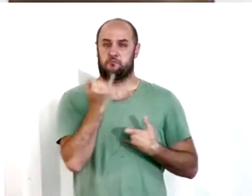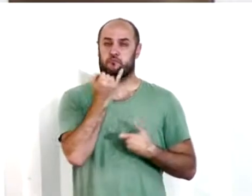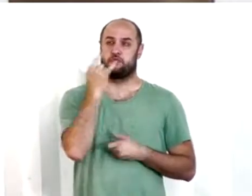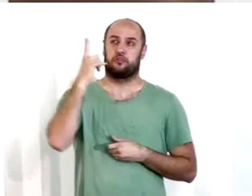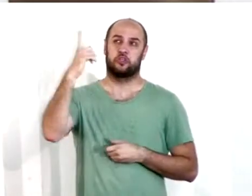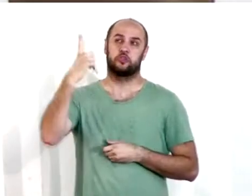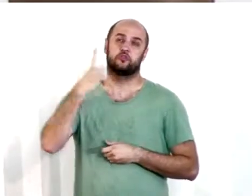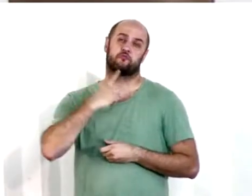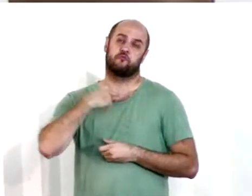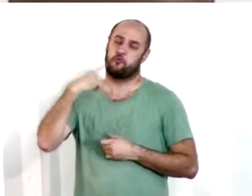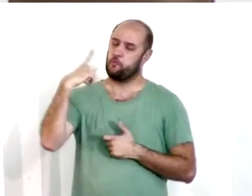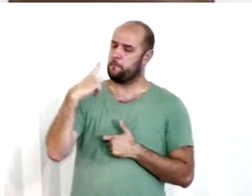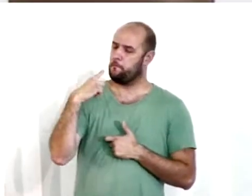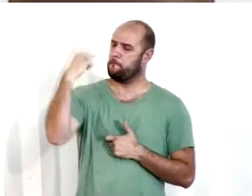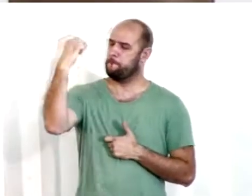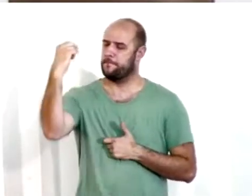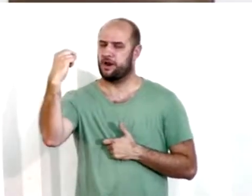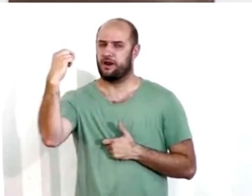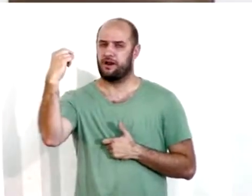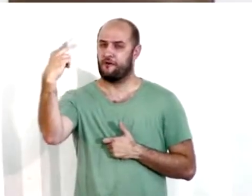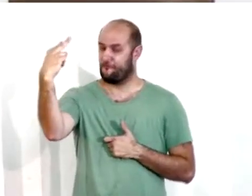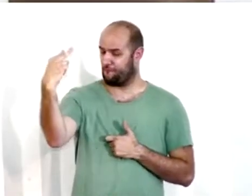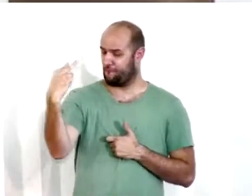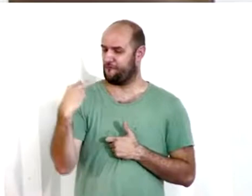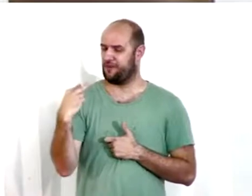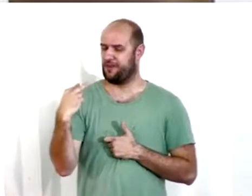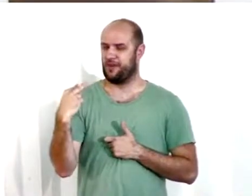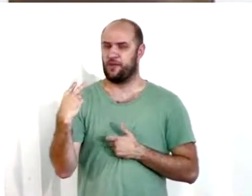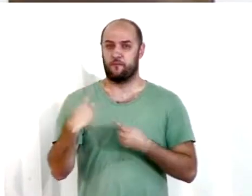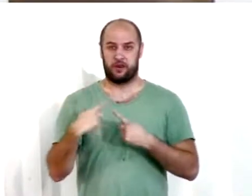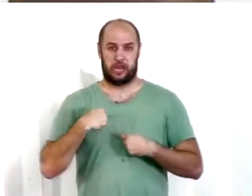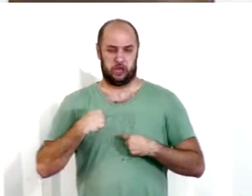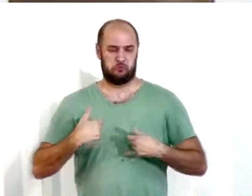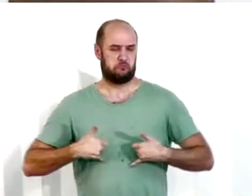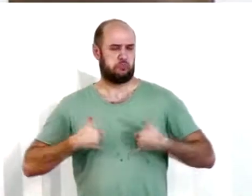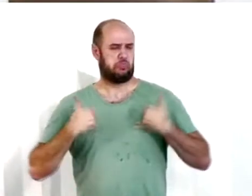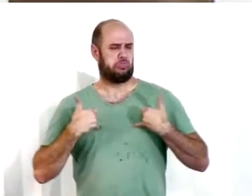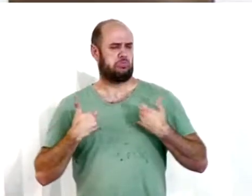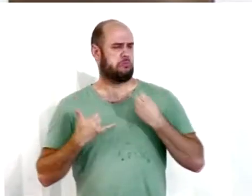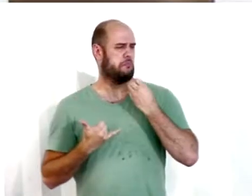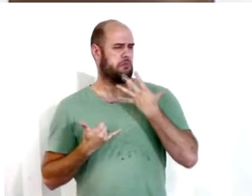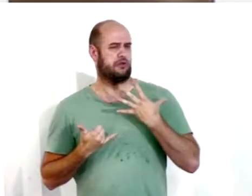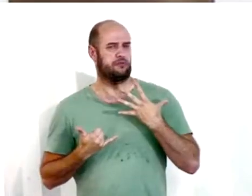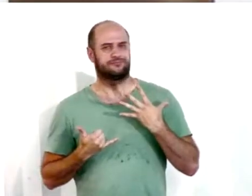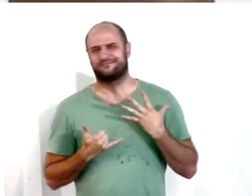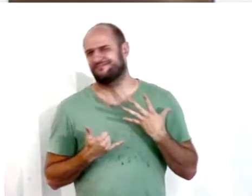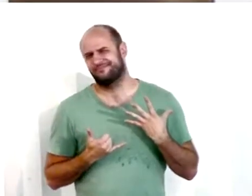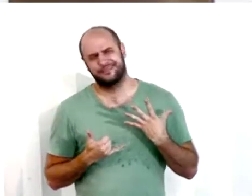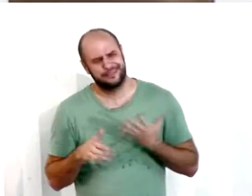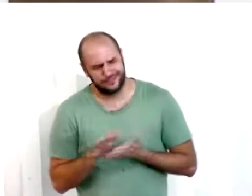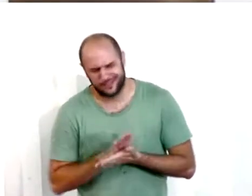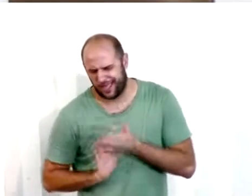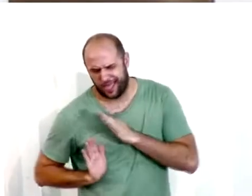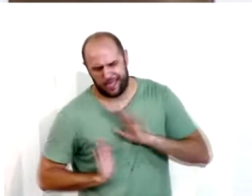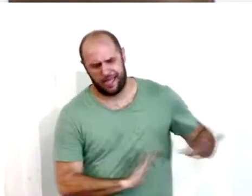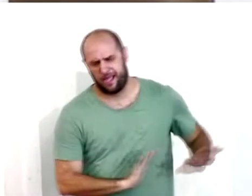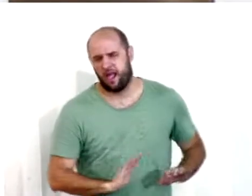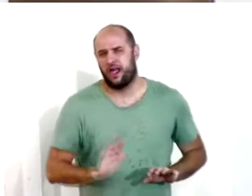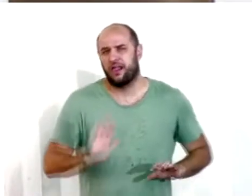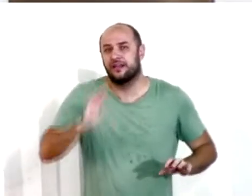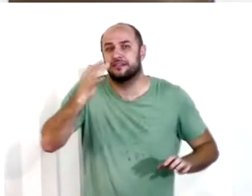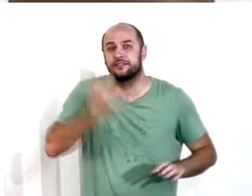então venha até mim e olhe para mim, porque eu sou bom. Mas a salvação é porque